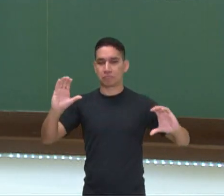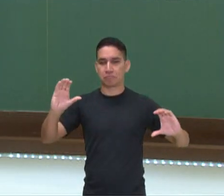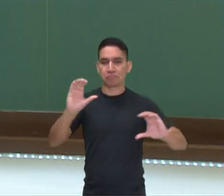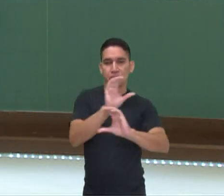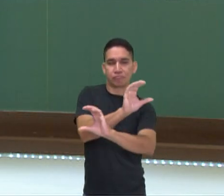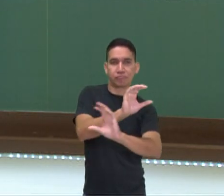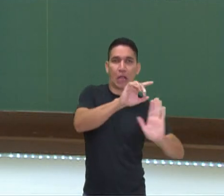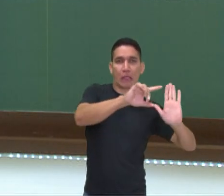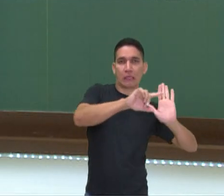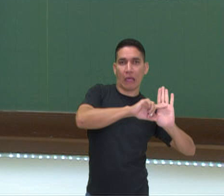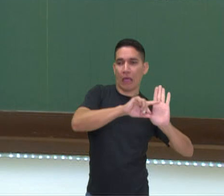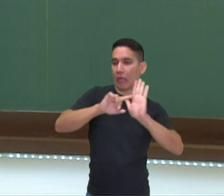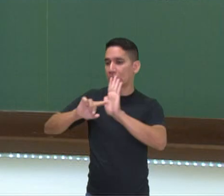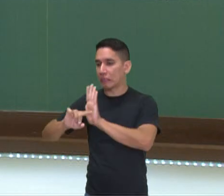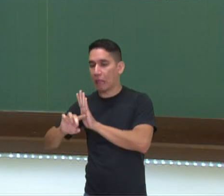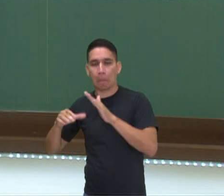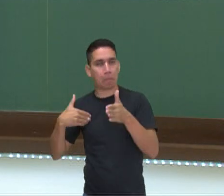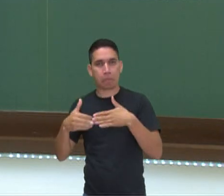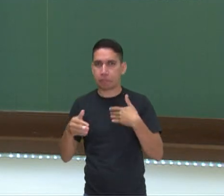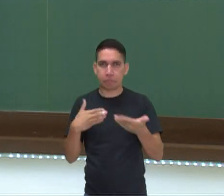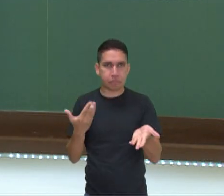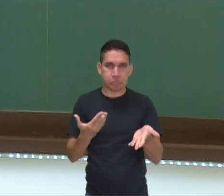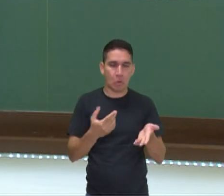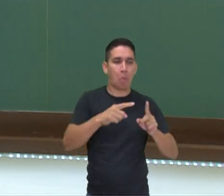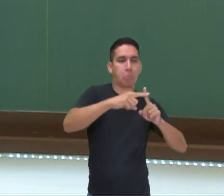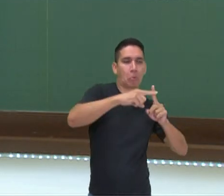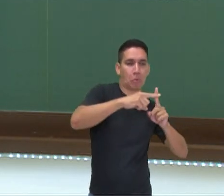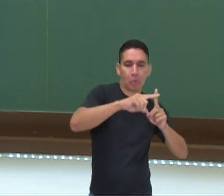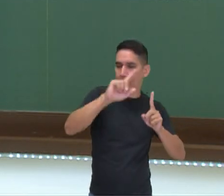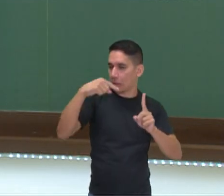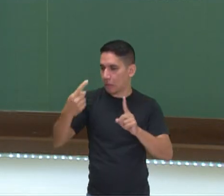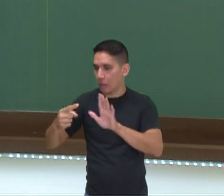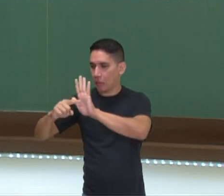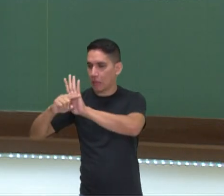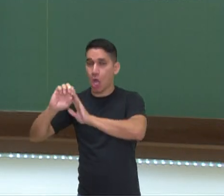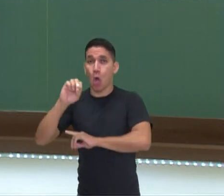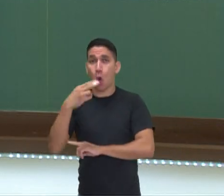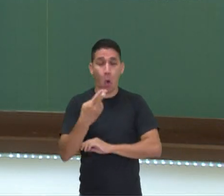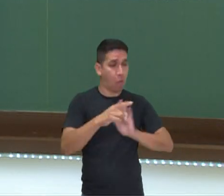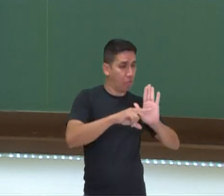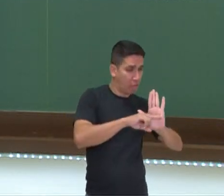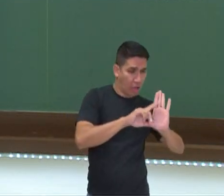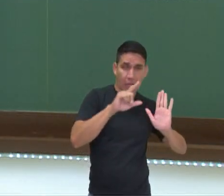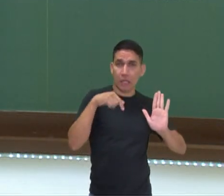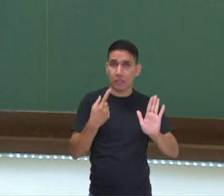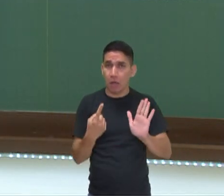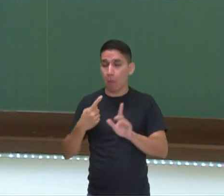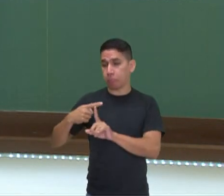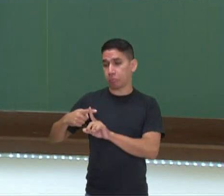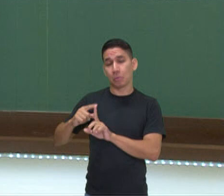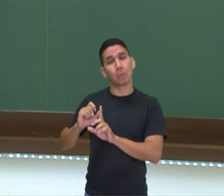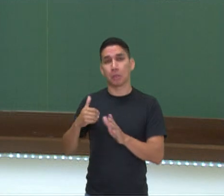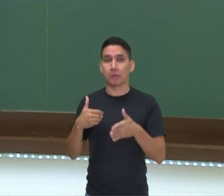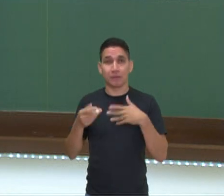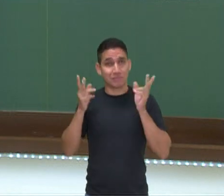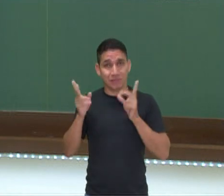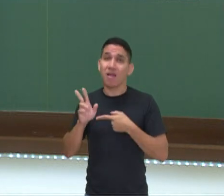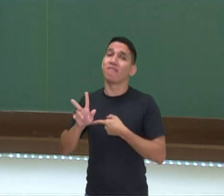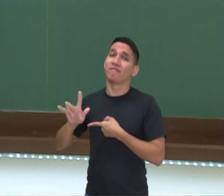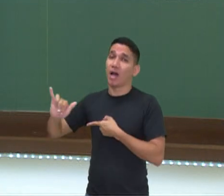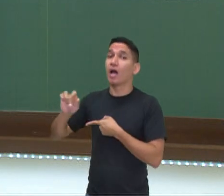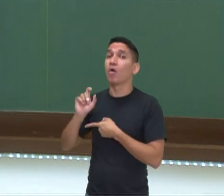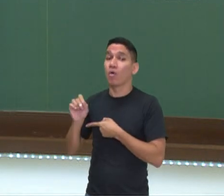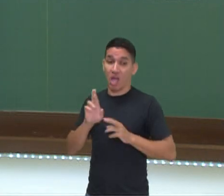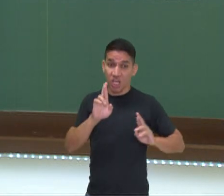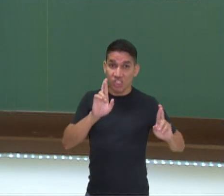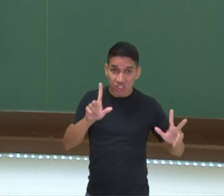né se eu tenho um valor positivo primeiro e um negativo depois ou negativo primeiro e um positivo depois resultados